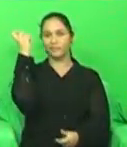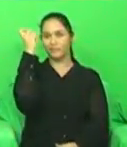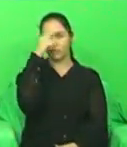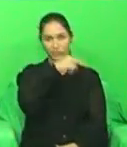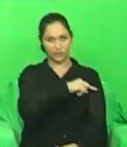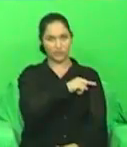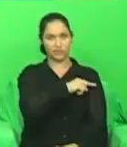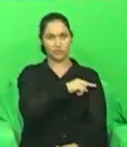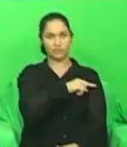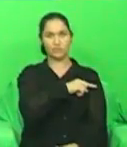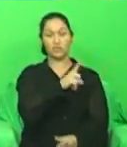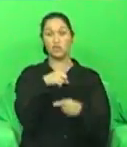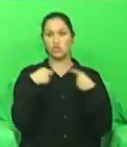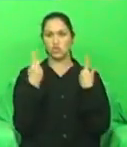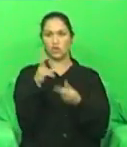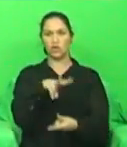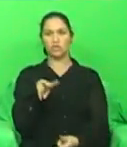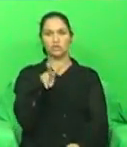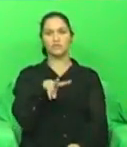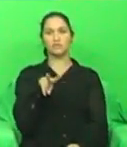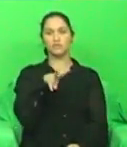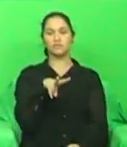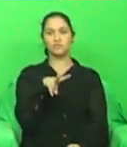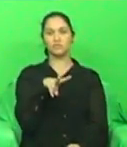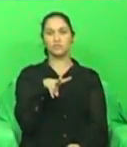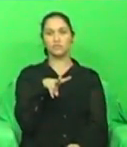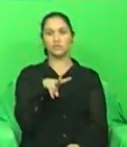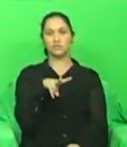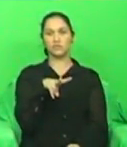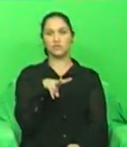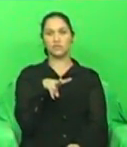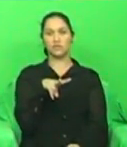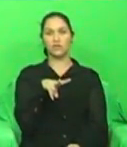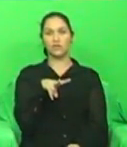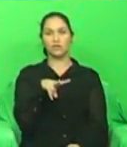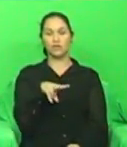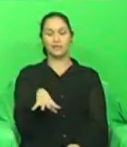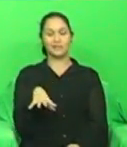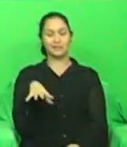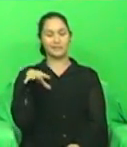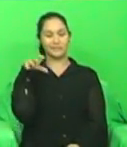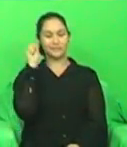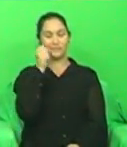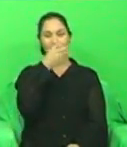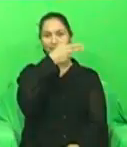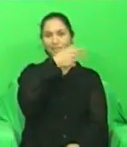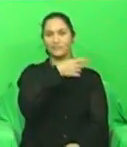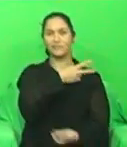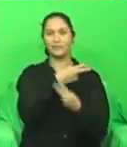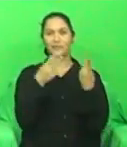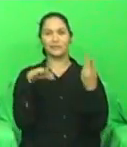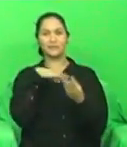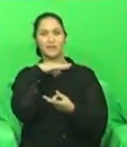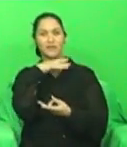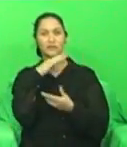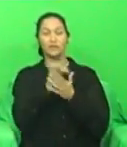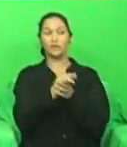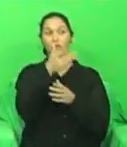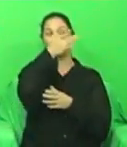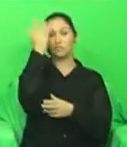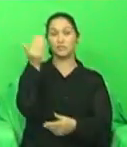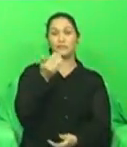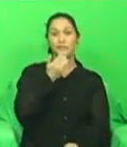que nós temos máquina mas precisamos urgente de uma coisa material porque as ruas estão